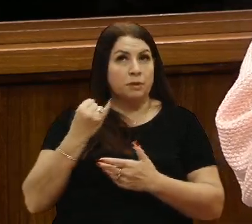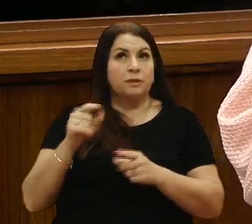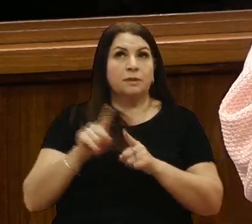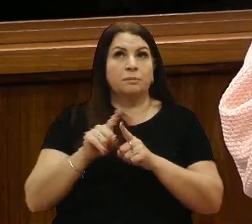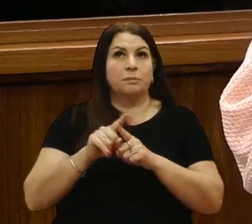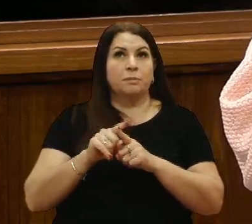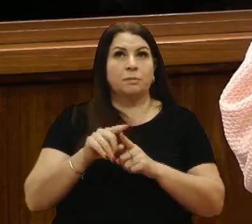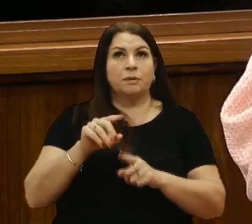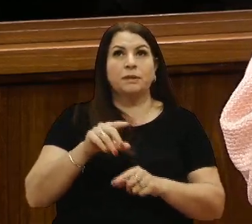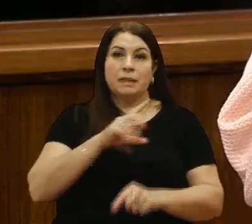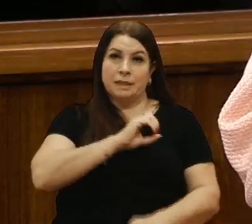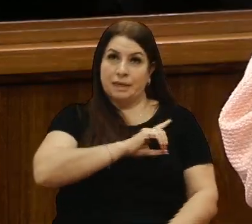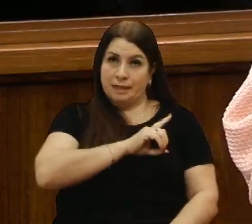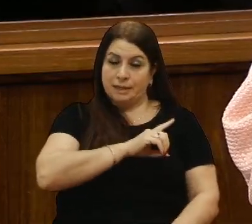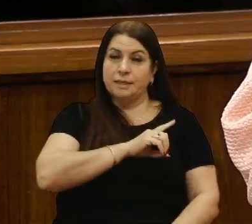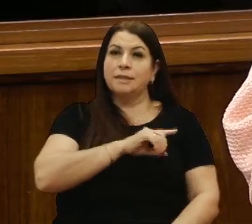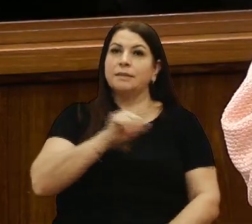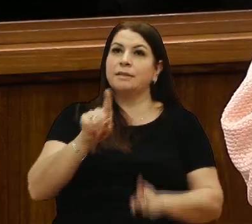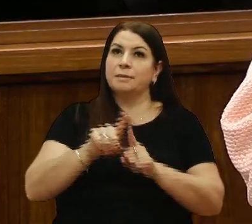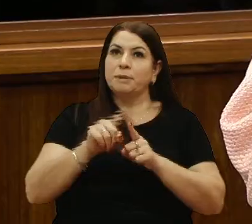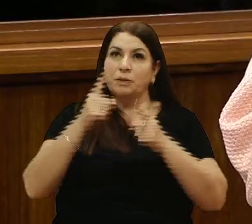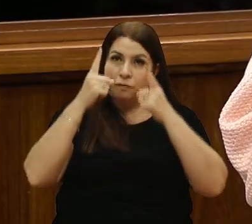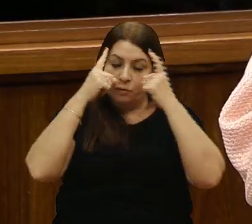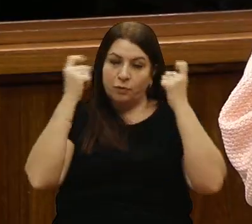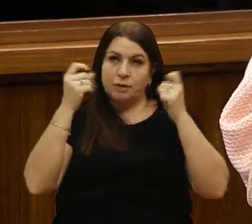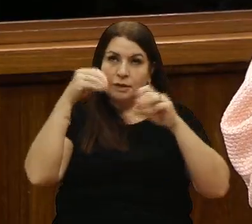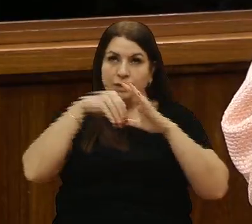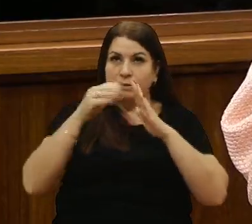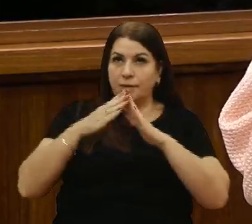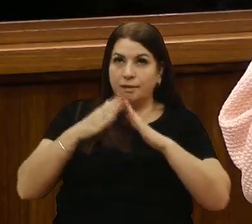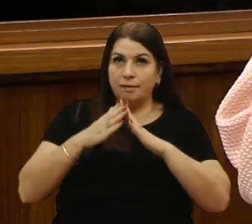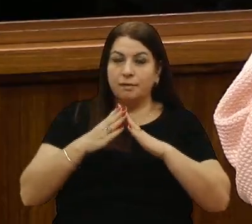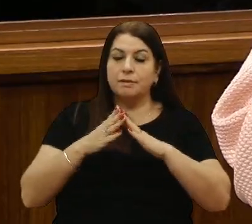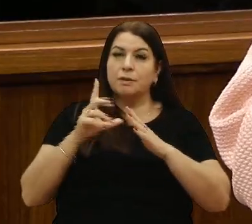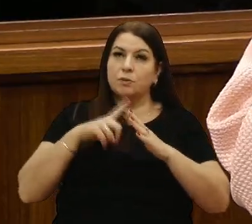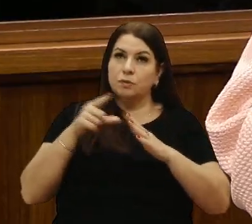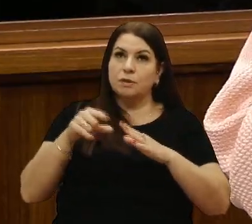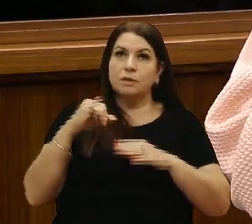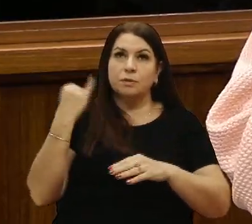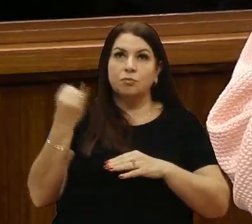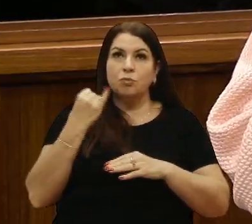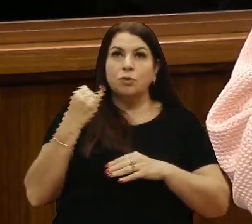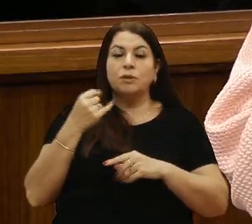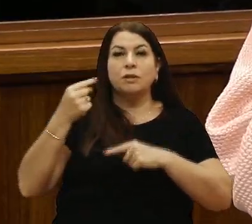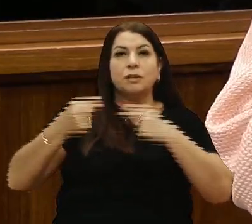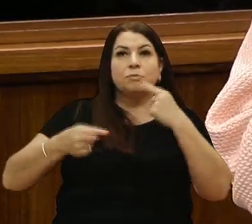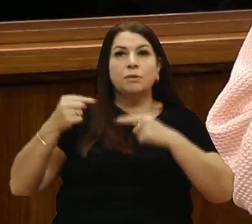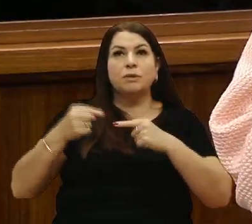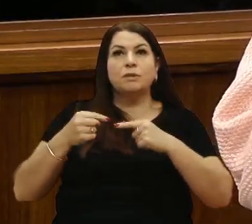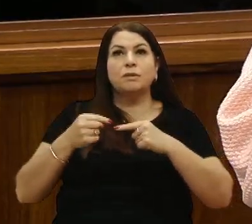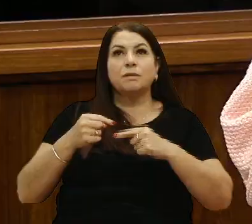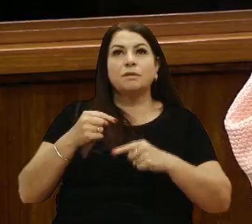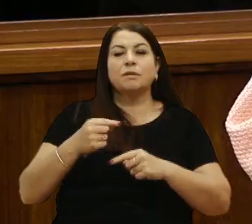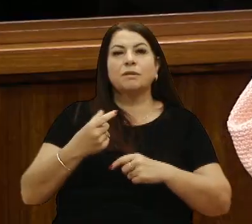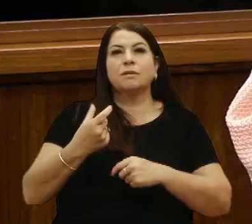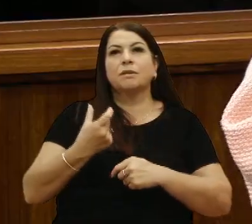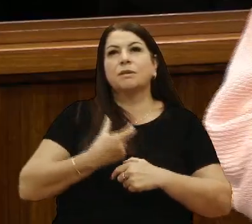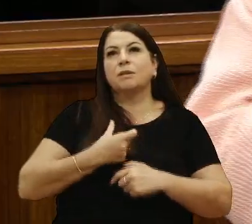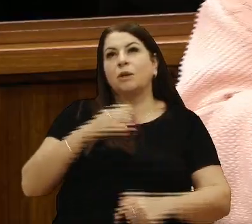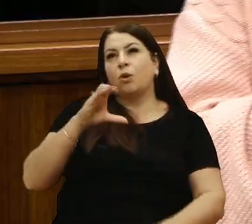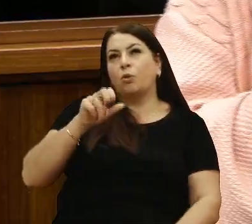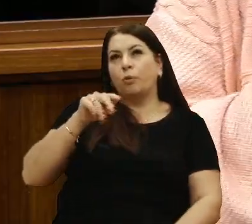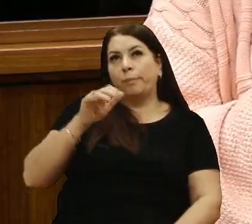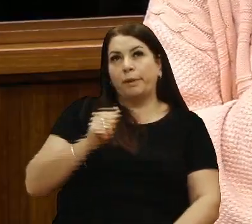da DEAN, na questão da violência doméstica, e agora a gente tem a importância de debater a Comenda Zumbi dos